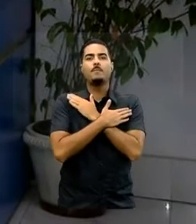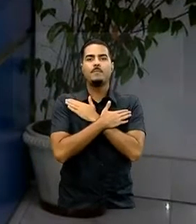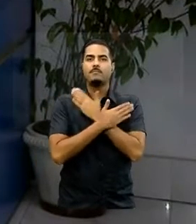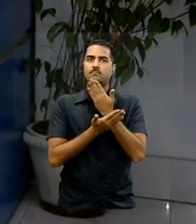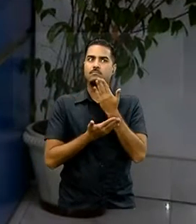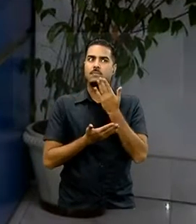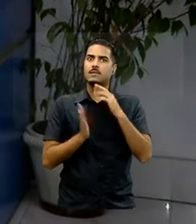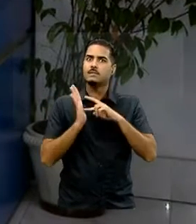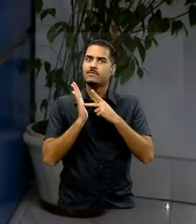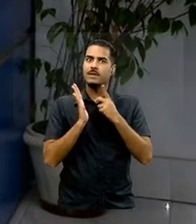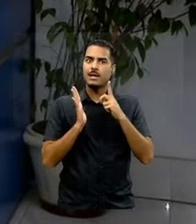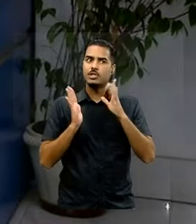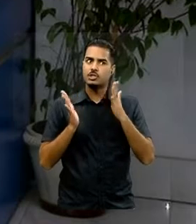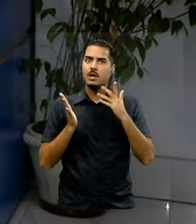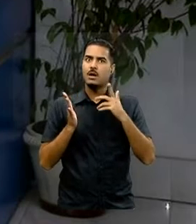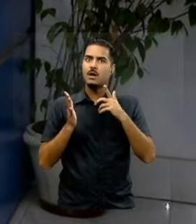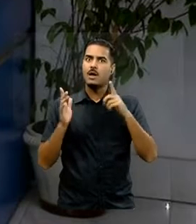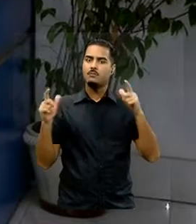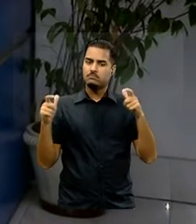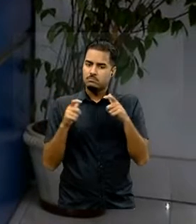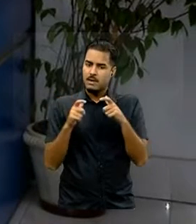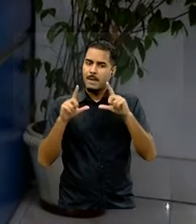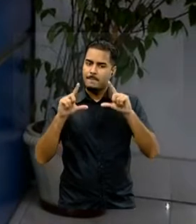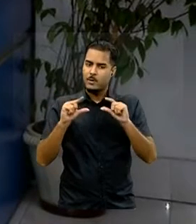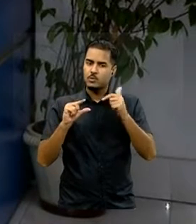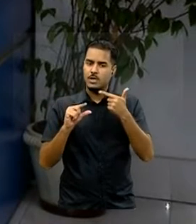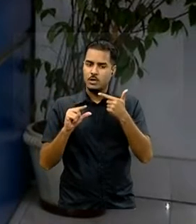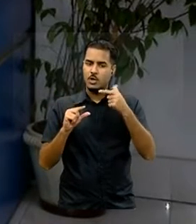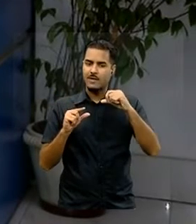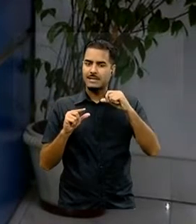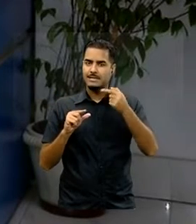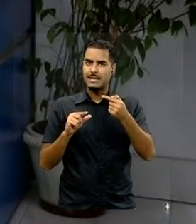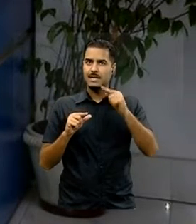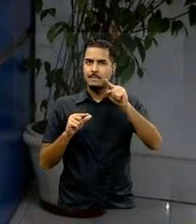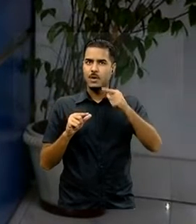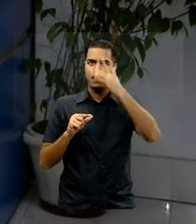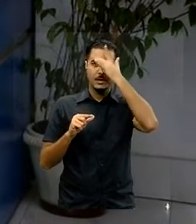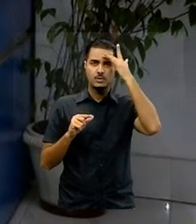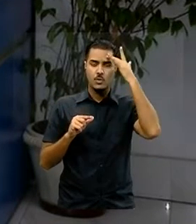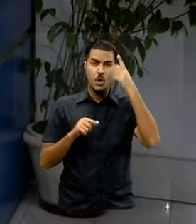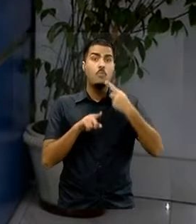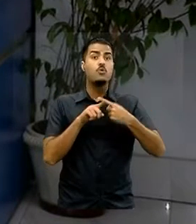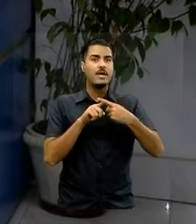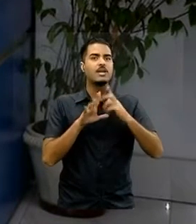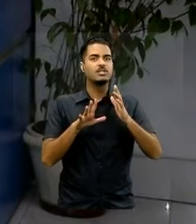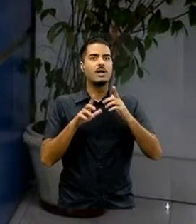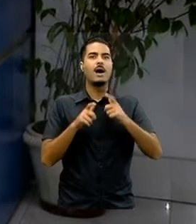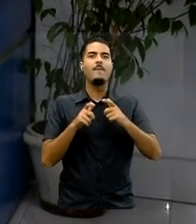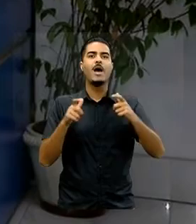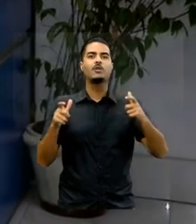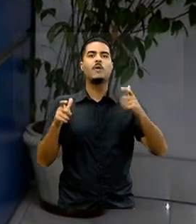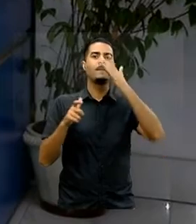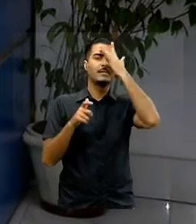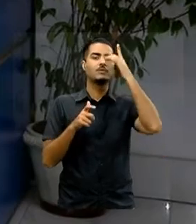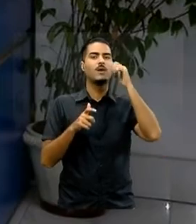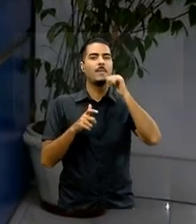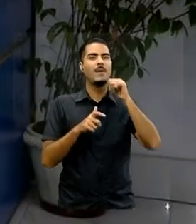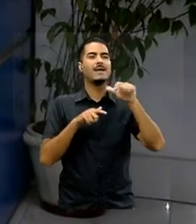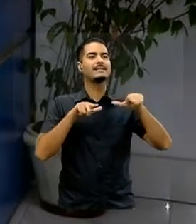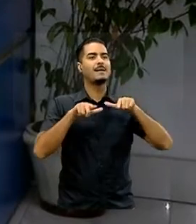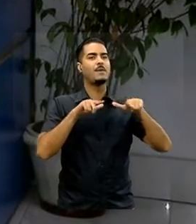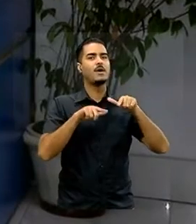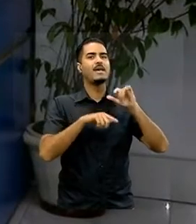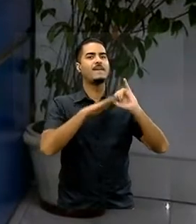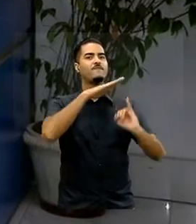menos 297 mil pessoas. Essa queda foi puxada pelo aumento do número de trabalhadoras informais e também do número